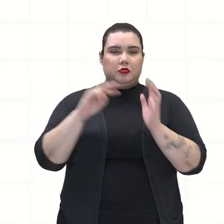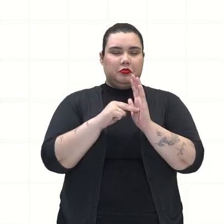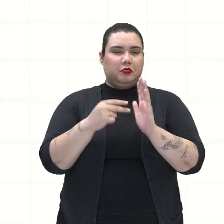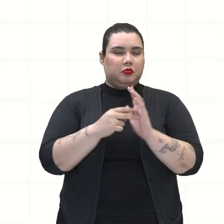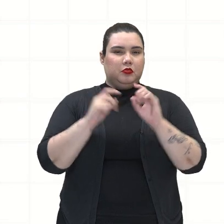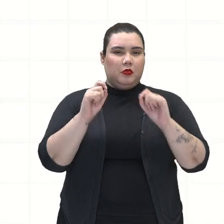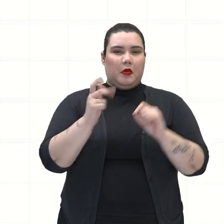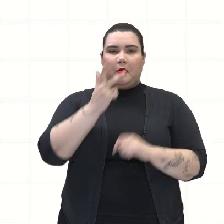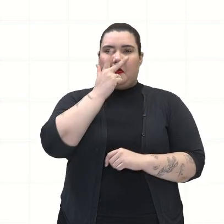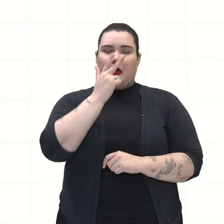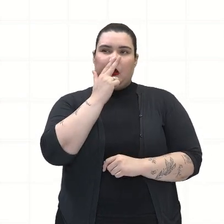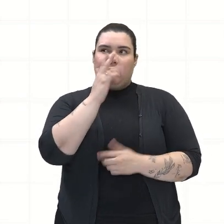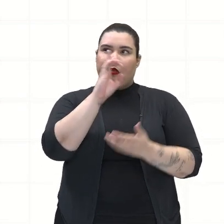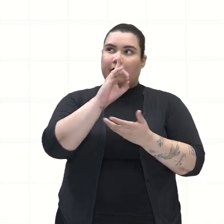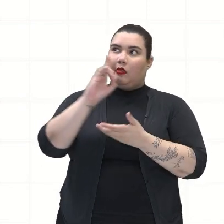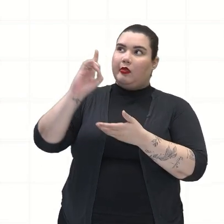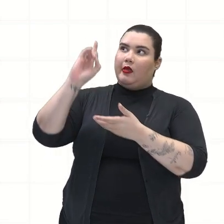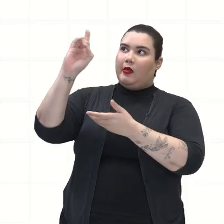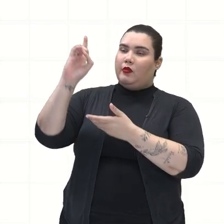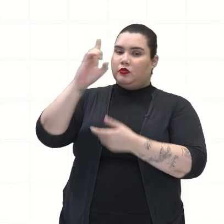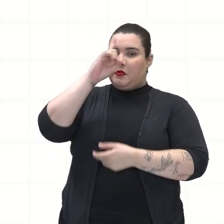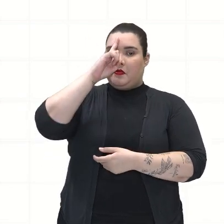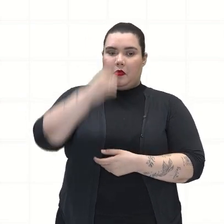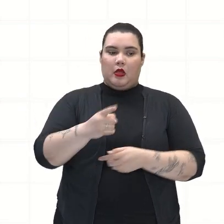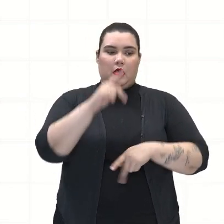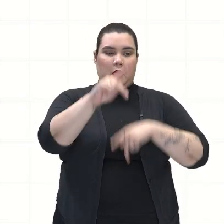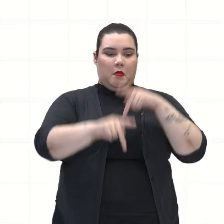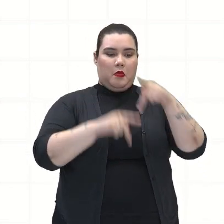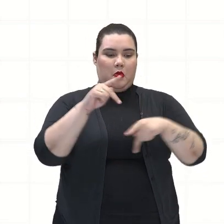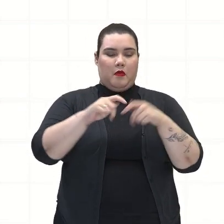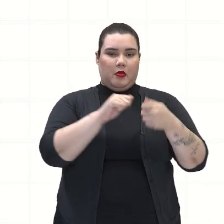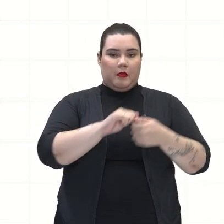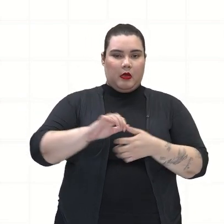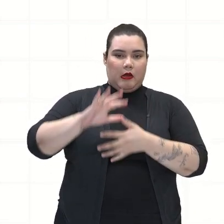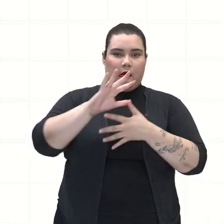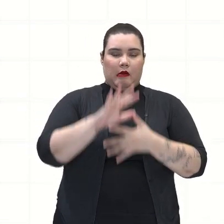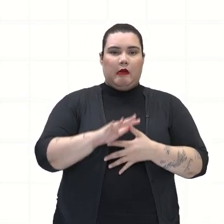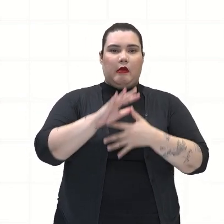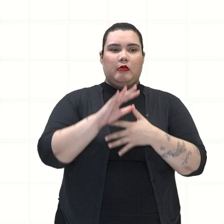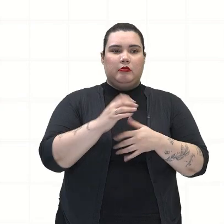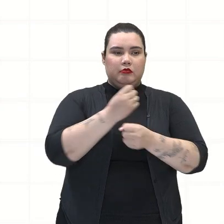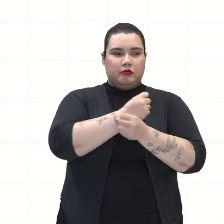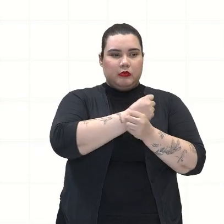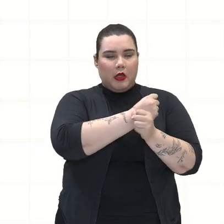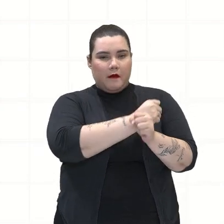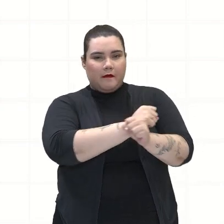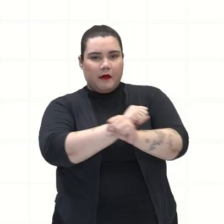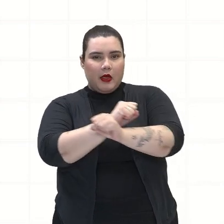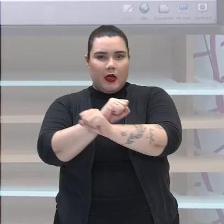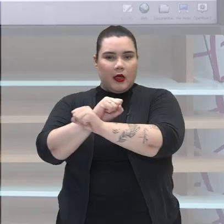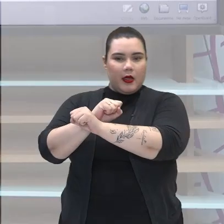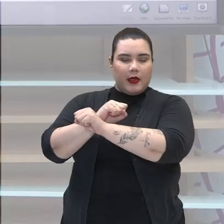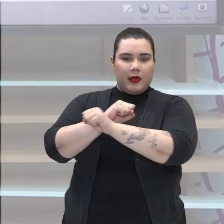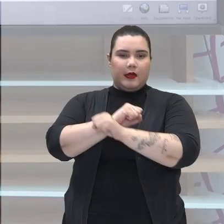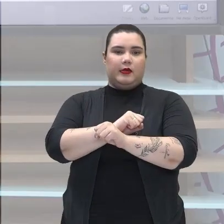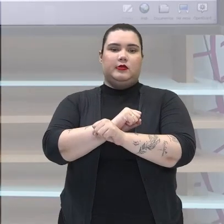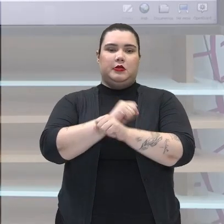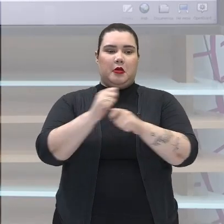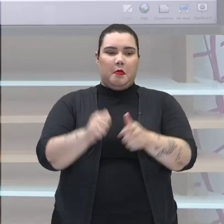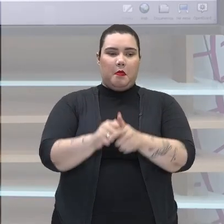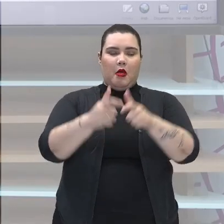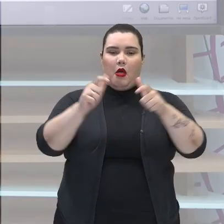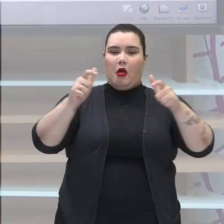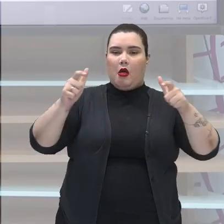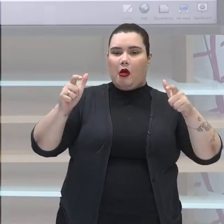povo americano a ser o grande protetor e a grande, né, polícia,